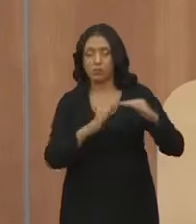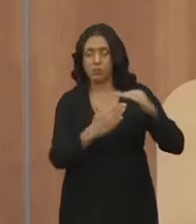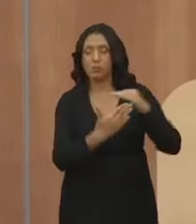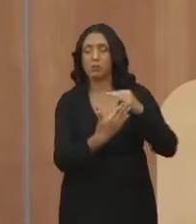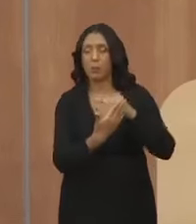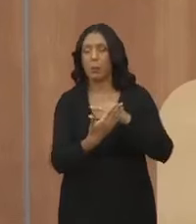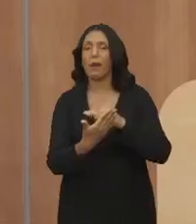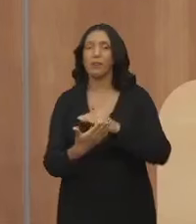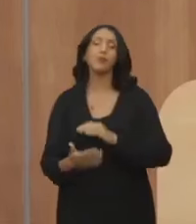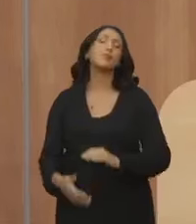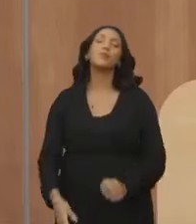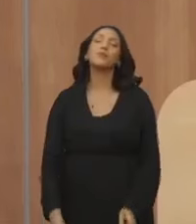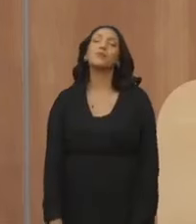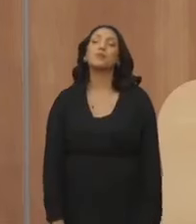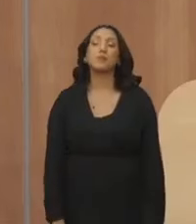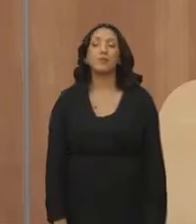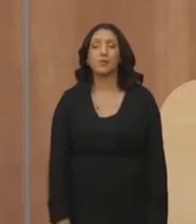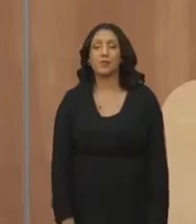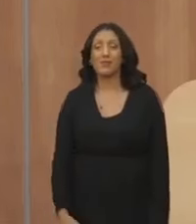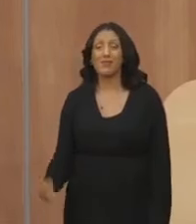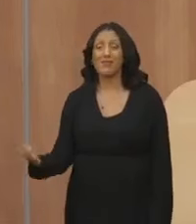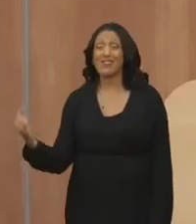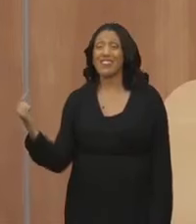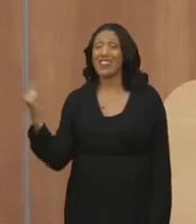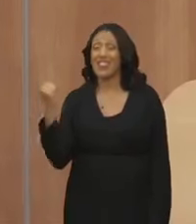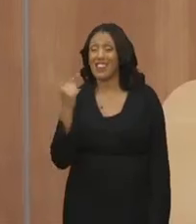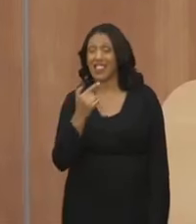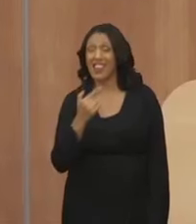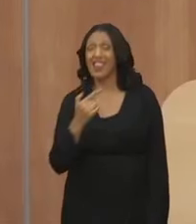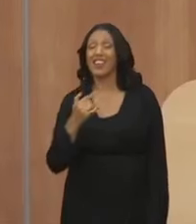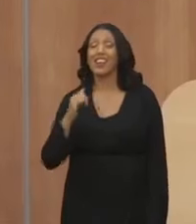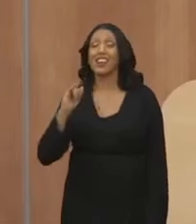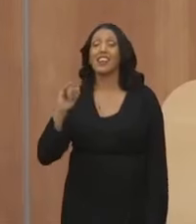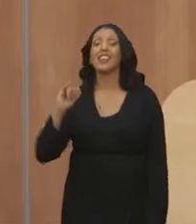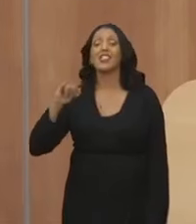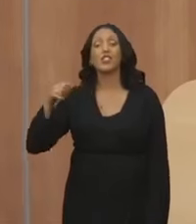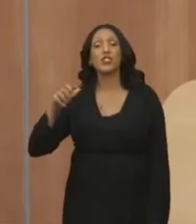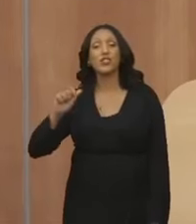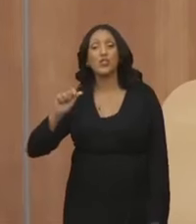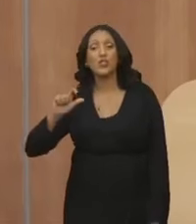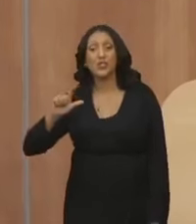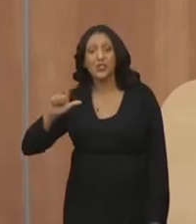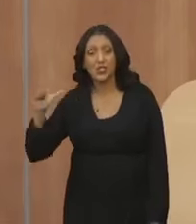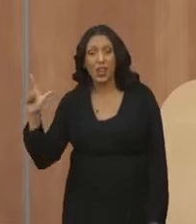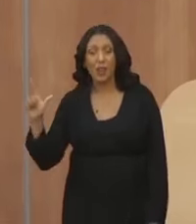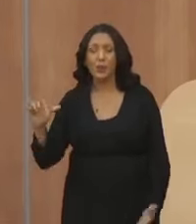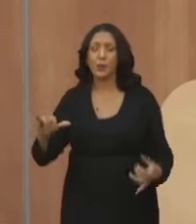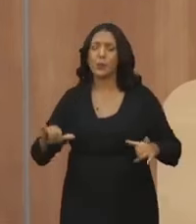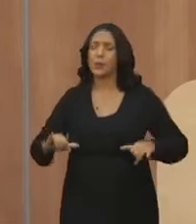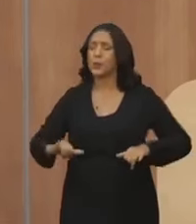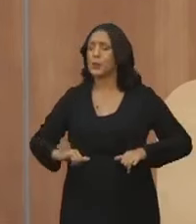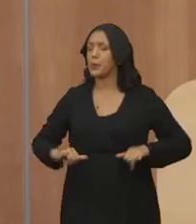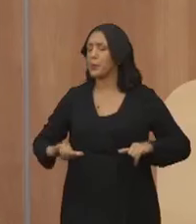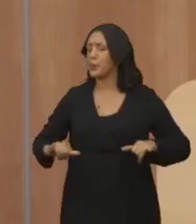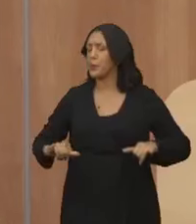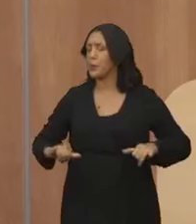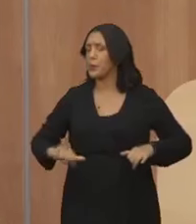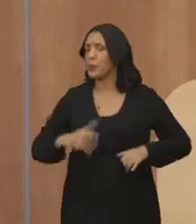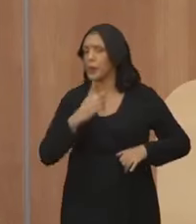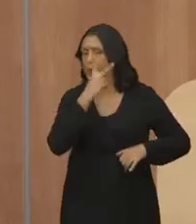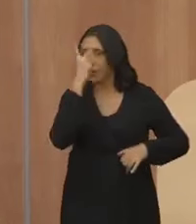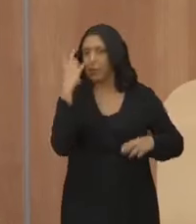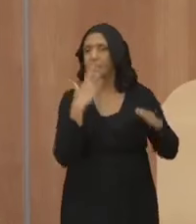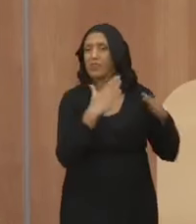Veranejal e Irajá, eles sofriam muito para ir do lado de Igarapés. Em 2011, nós saímos daqui